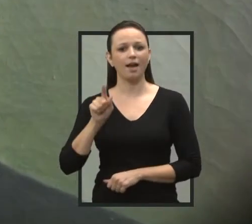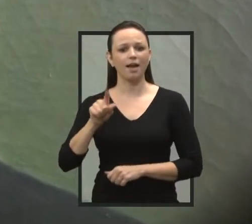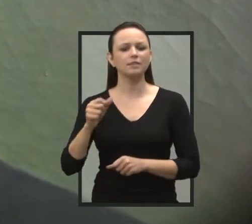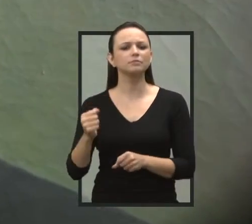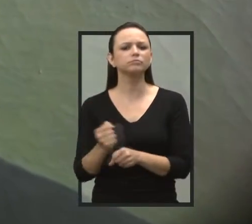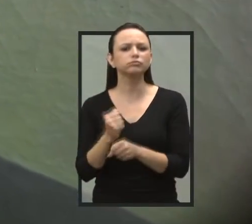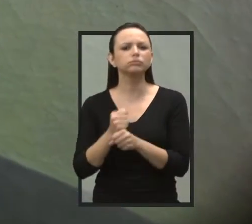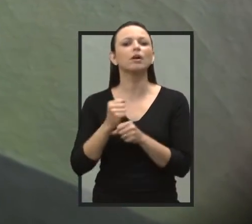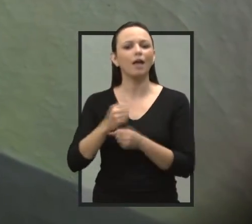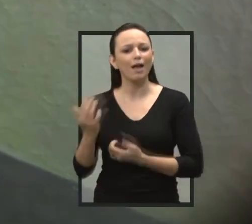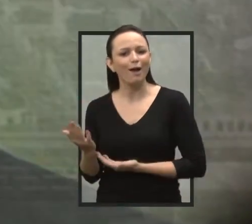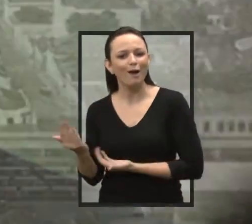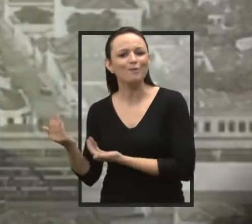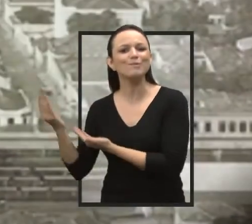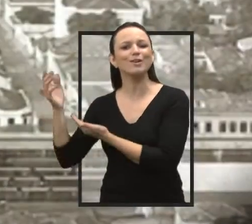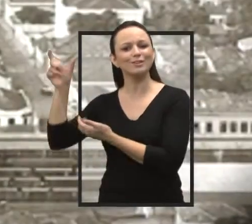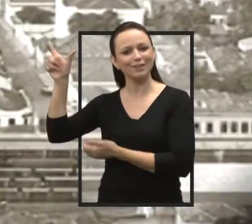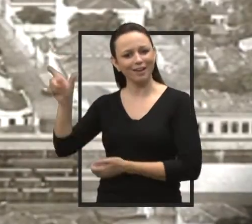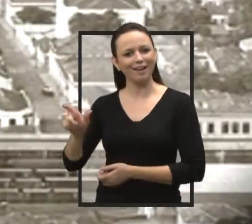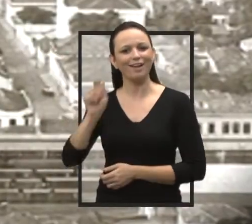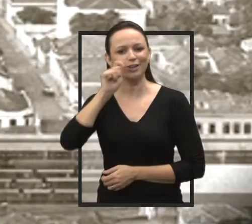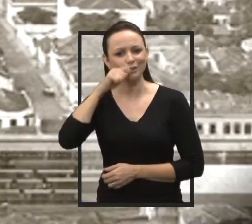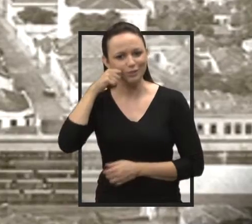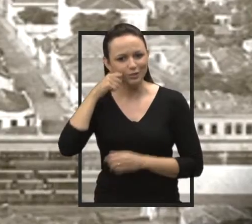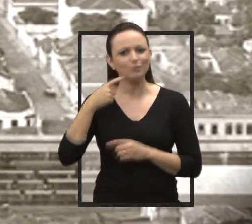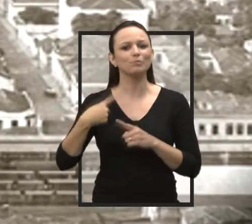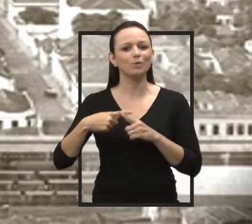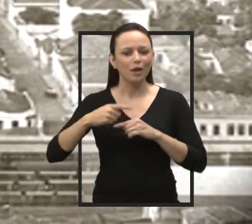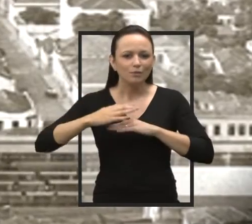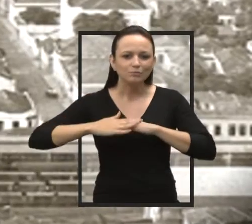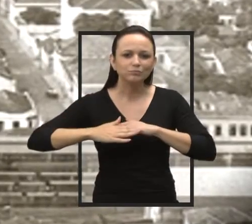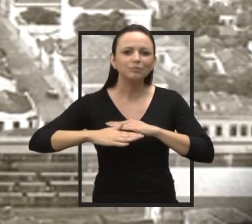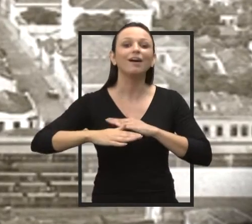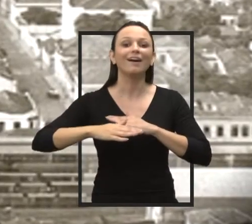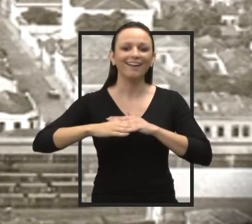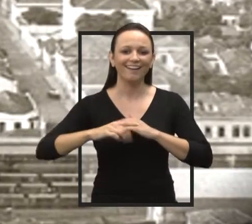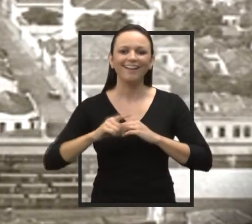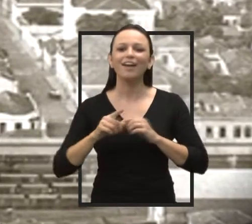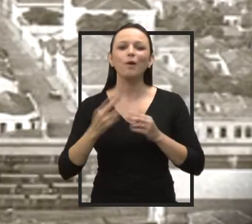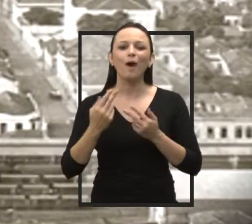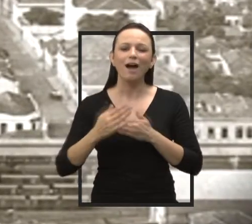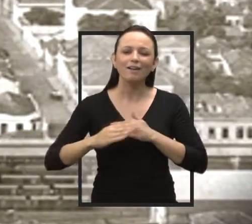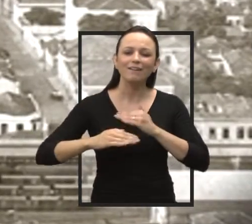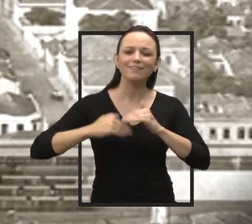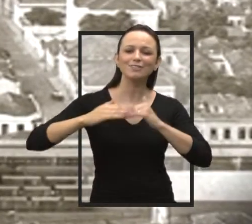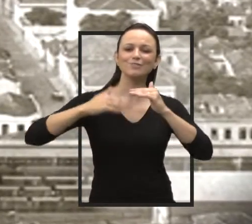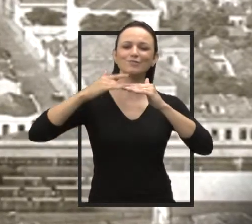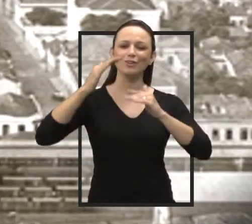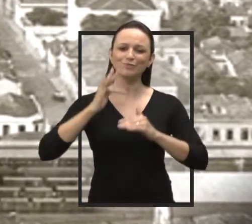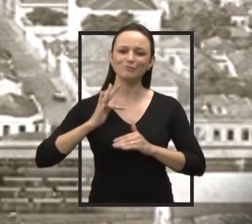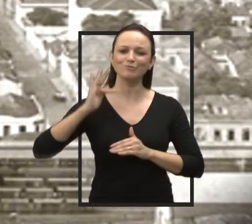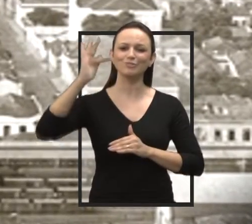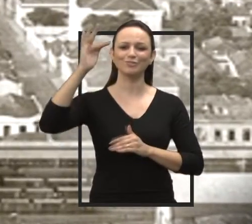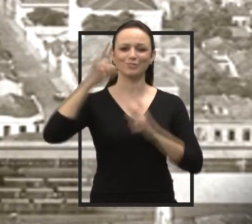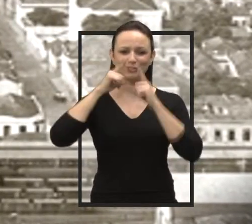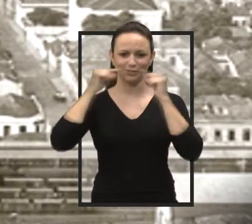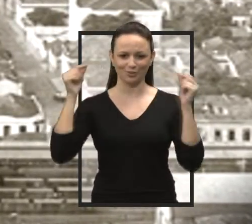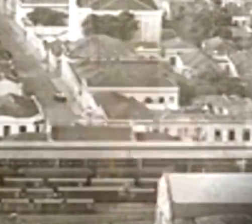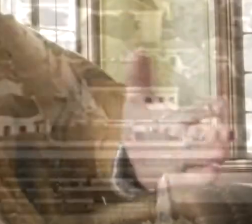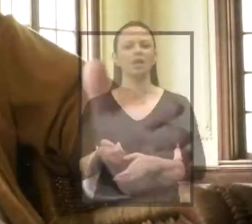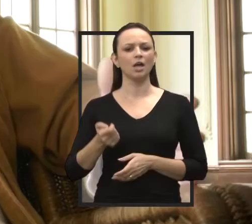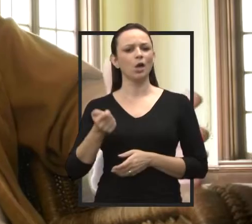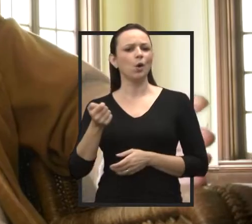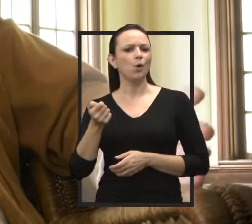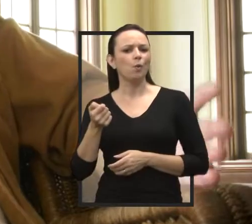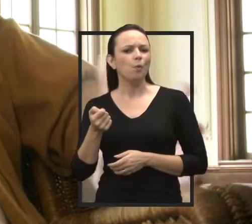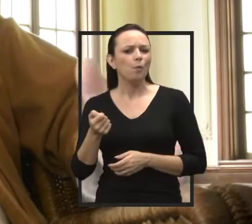de homenagear Edgar, responsável por pavimentar os caminhos para o desenvolvimento e para o futuro de Jaú.